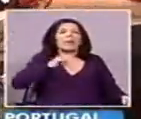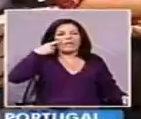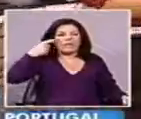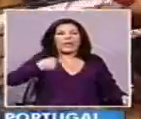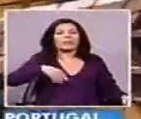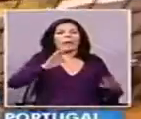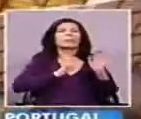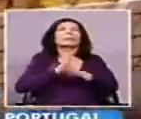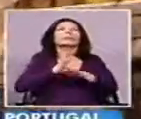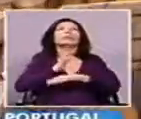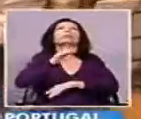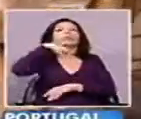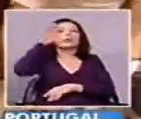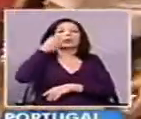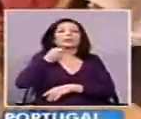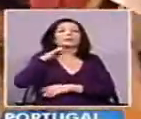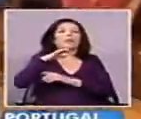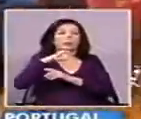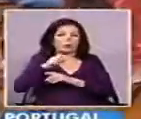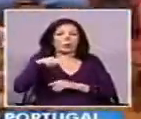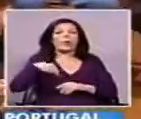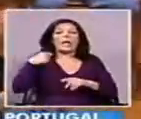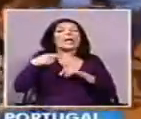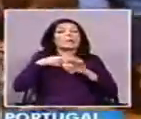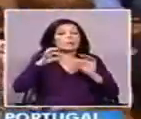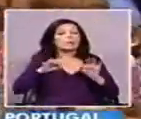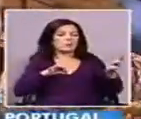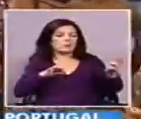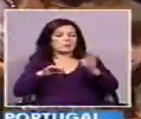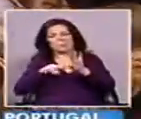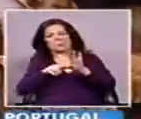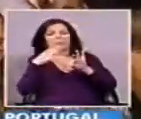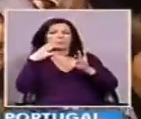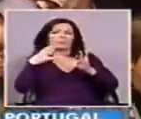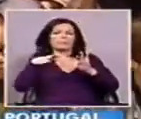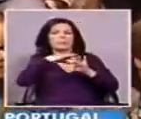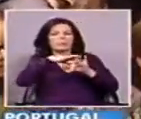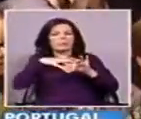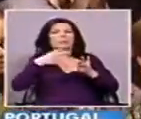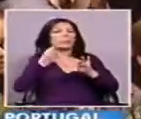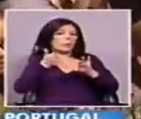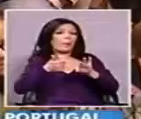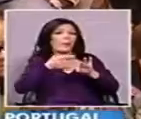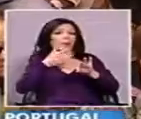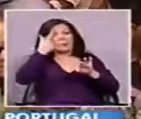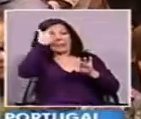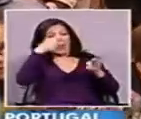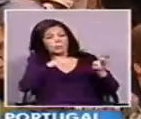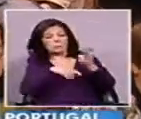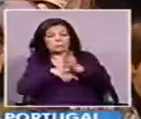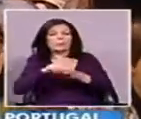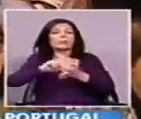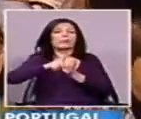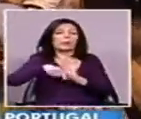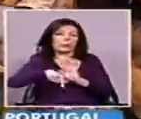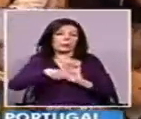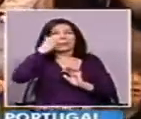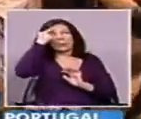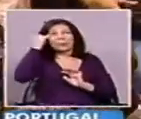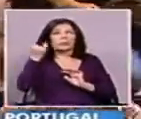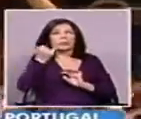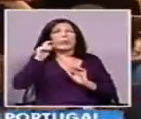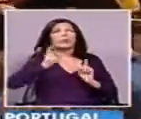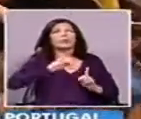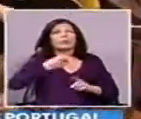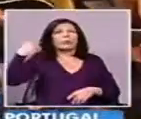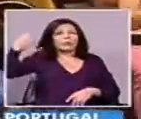ao Espaço. E este ano especialmente está muito bem para o projeto que se chama